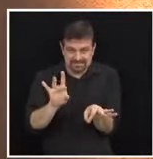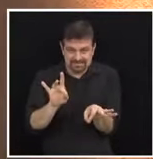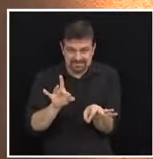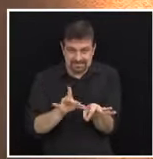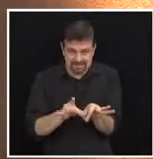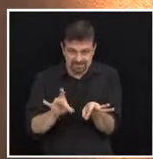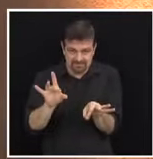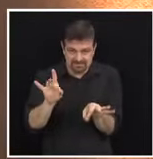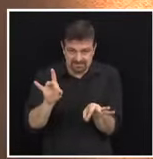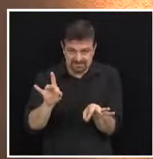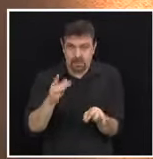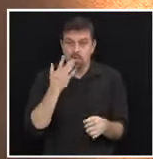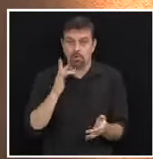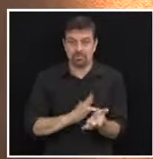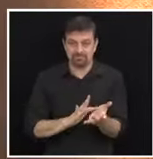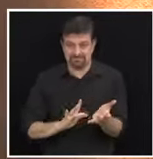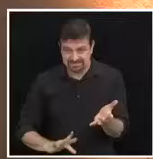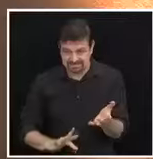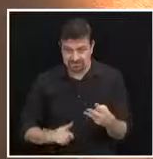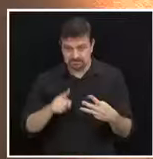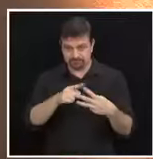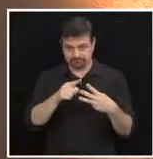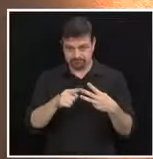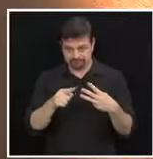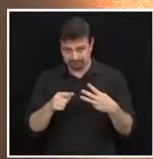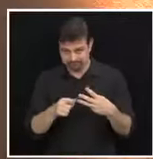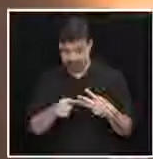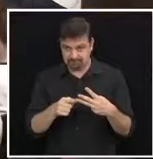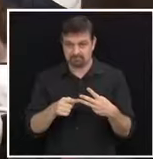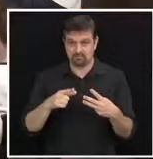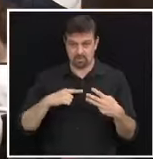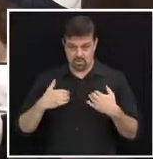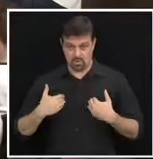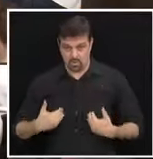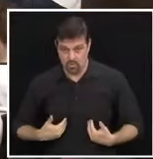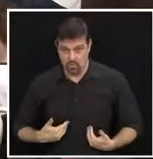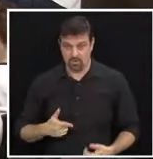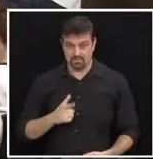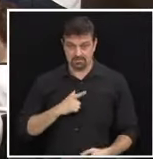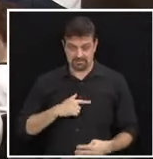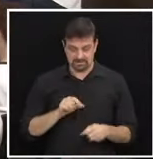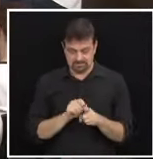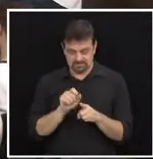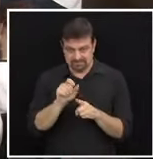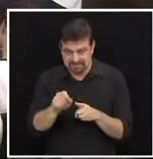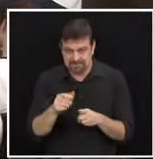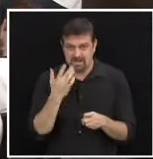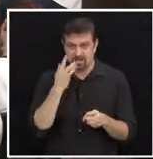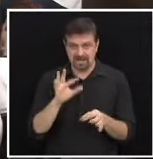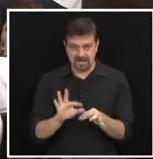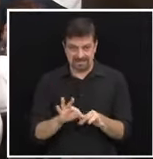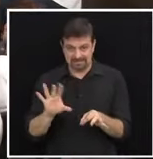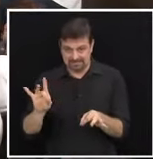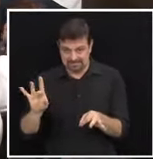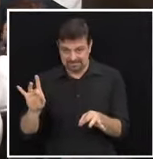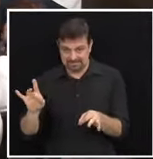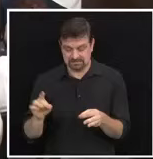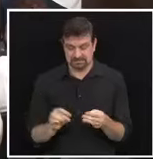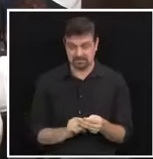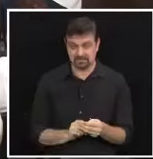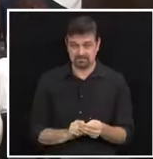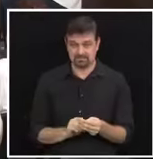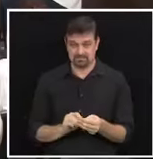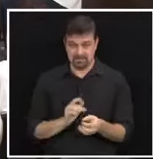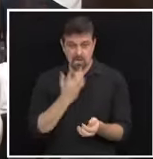o sangue. Então, nesses três fluidos corporais, sangue, sêmen e secreção vaginal, há uma